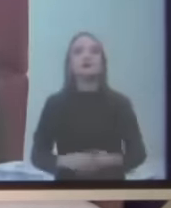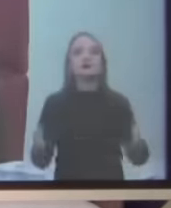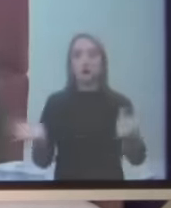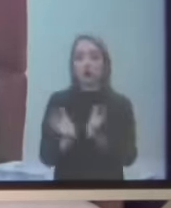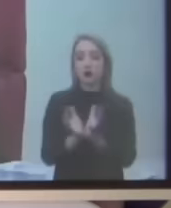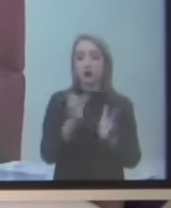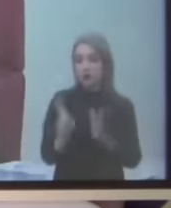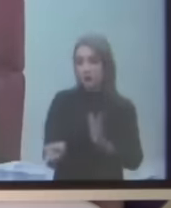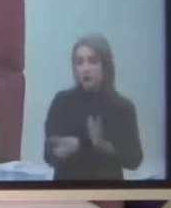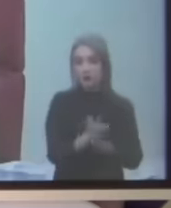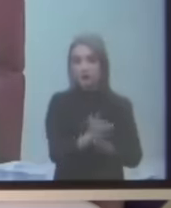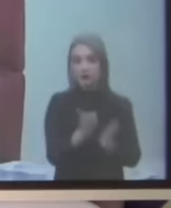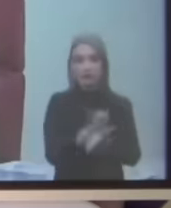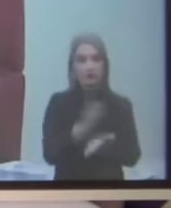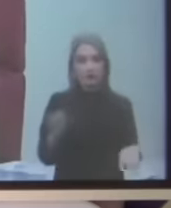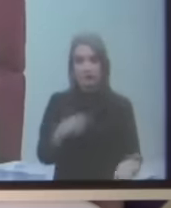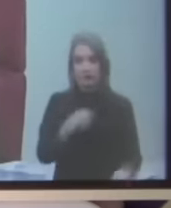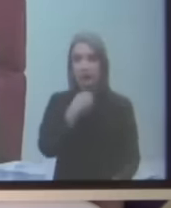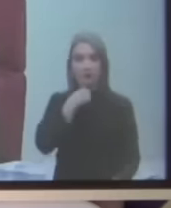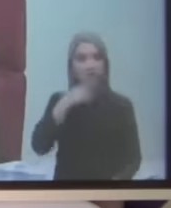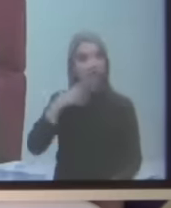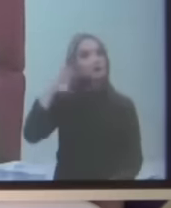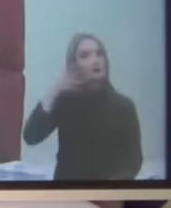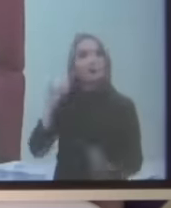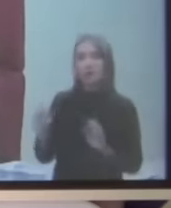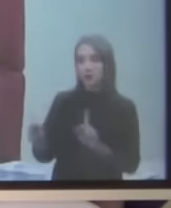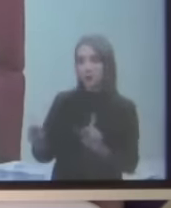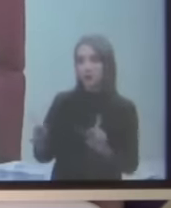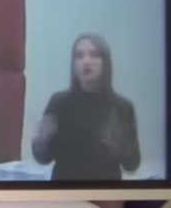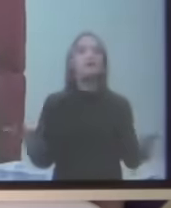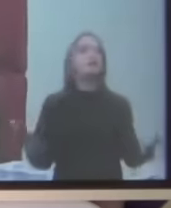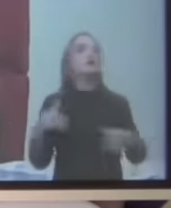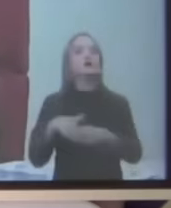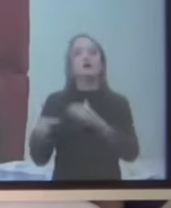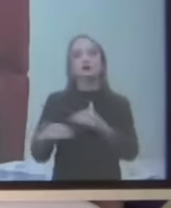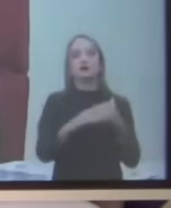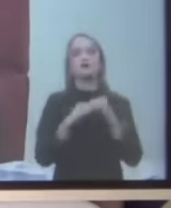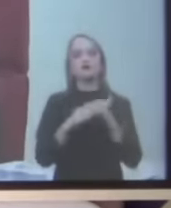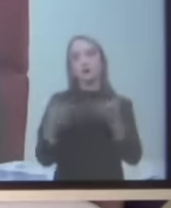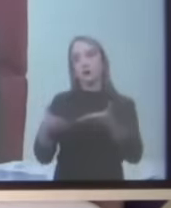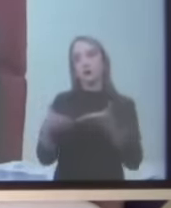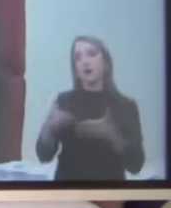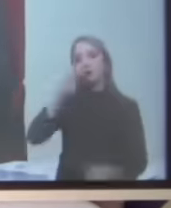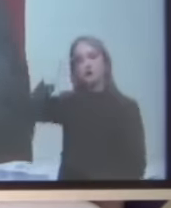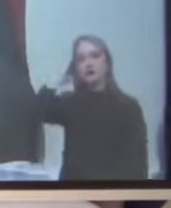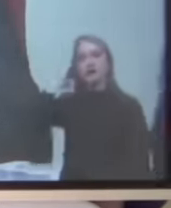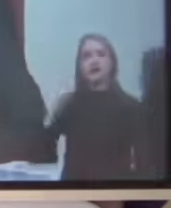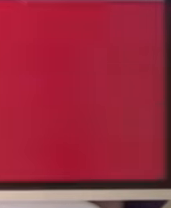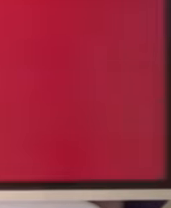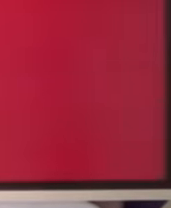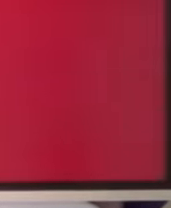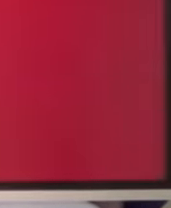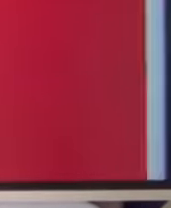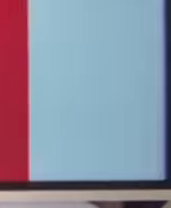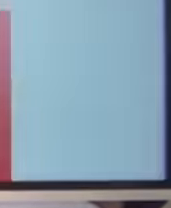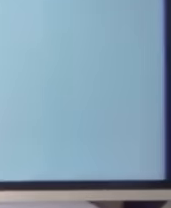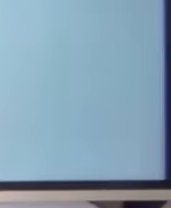o posicionamento sobre a não cabimento de sustentação oral por unanimidade. Por favor. Então,